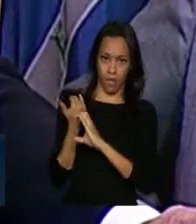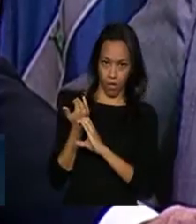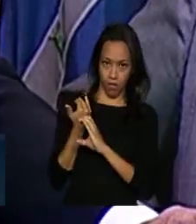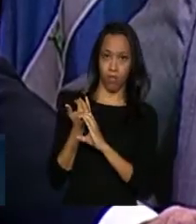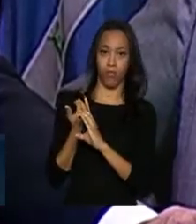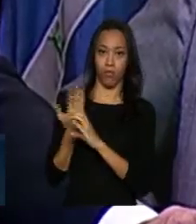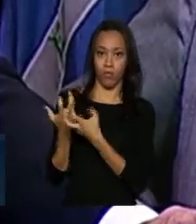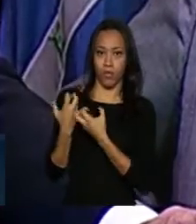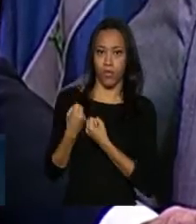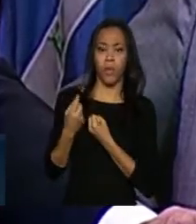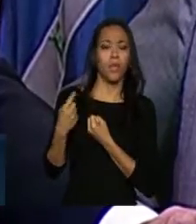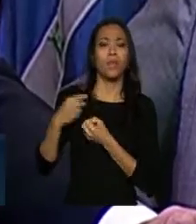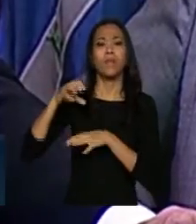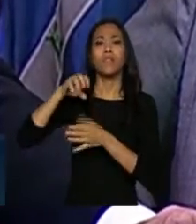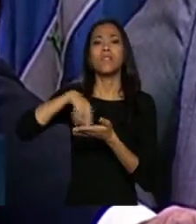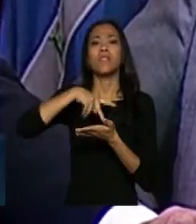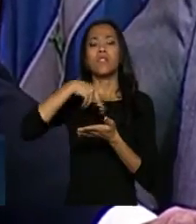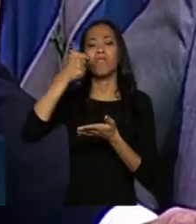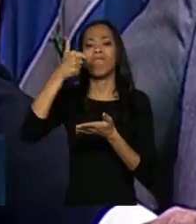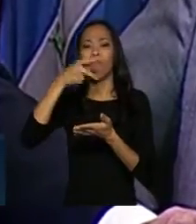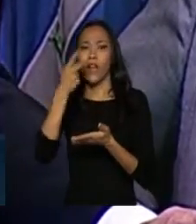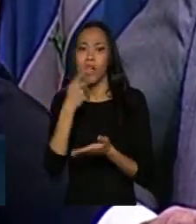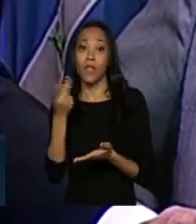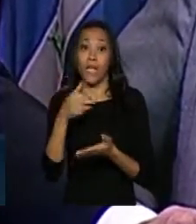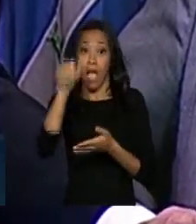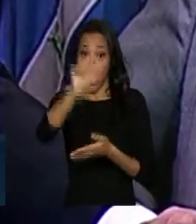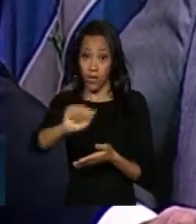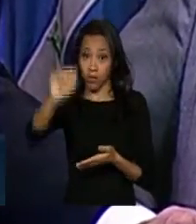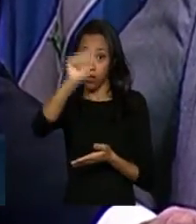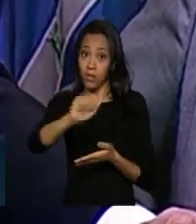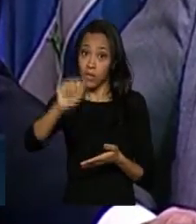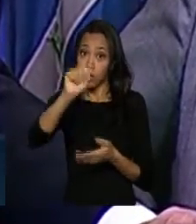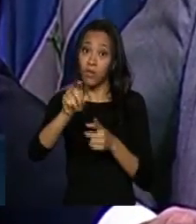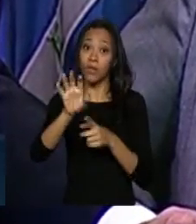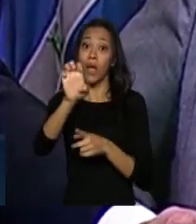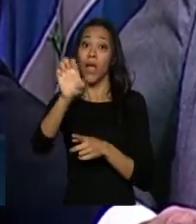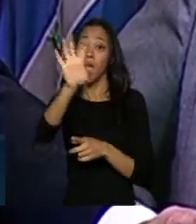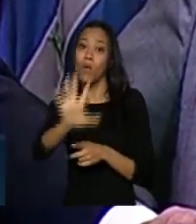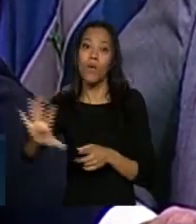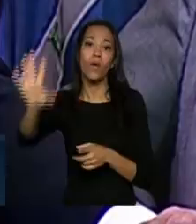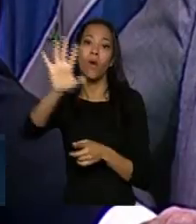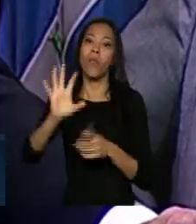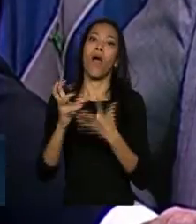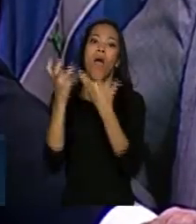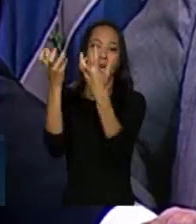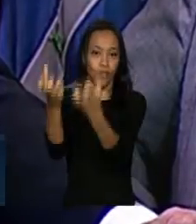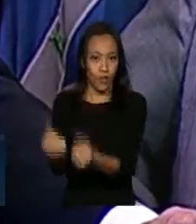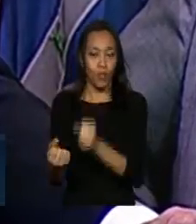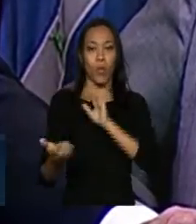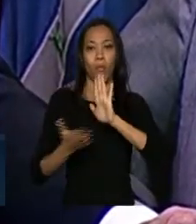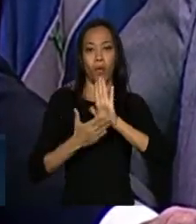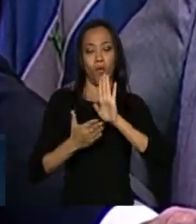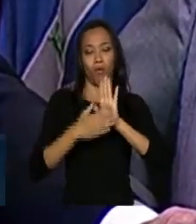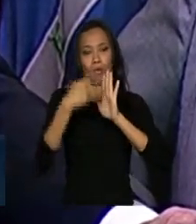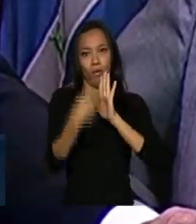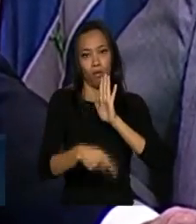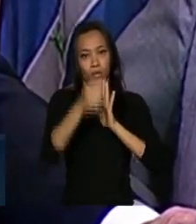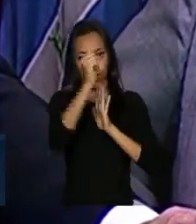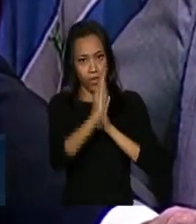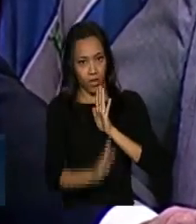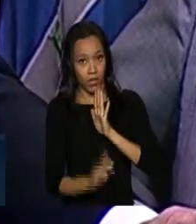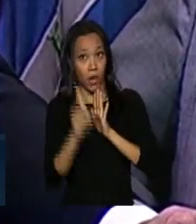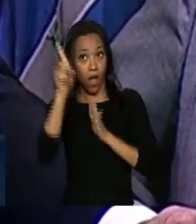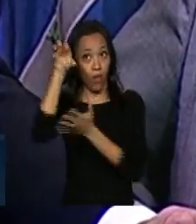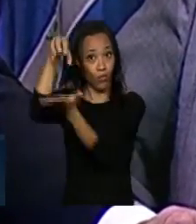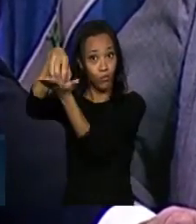Weaver dizendo que a Associação Europeia de Bancos de Leite Humano assumiu a proposta brasileira e o dia